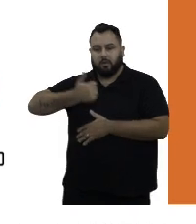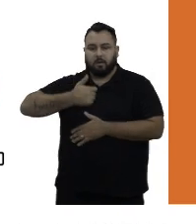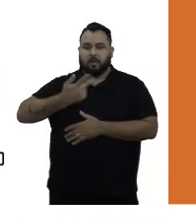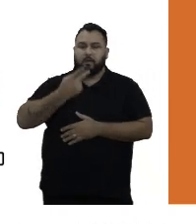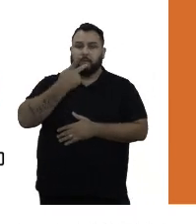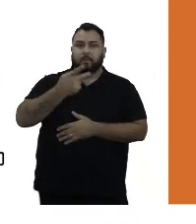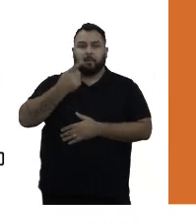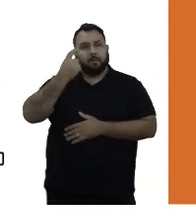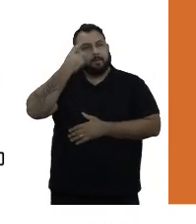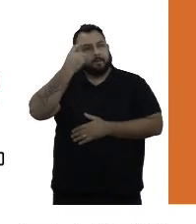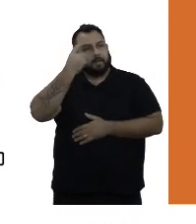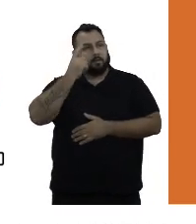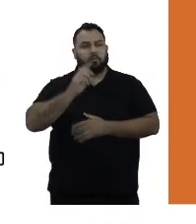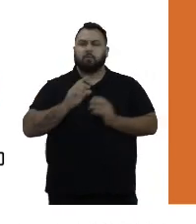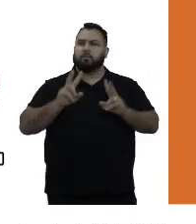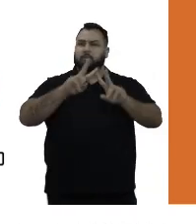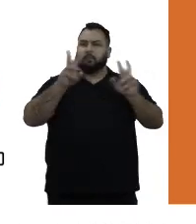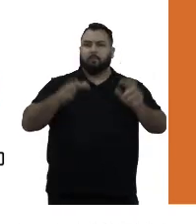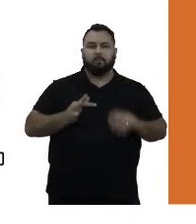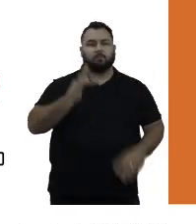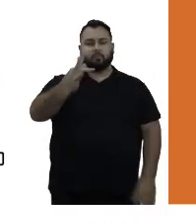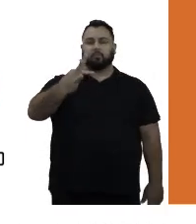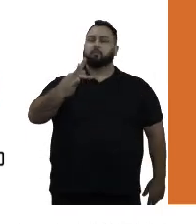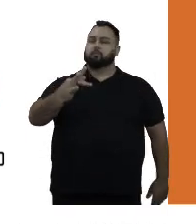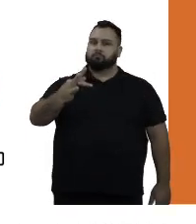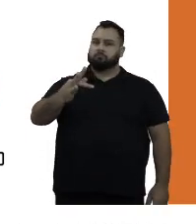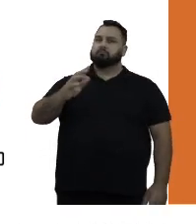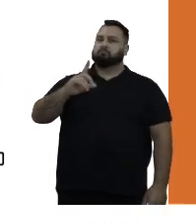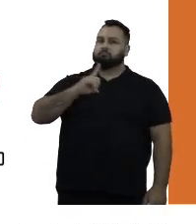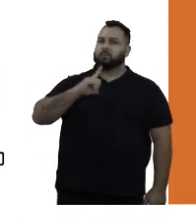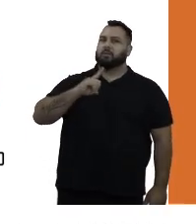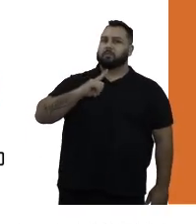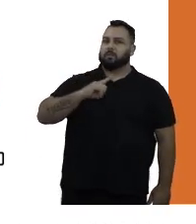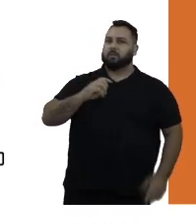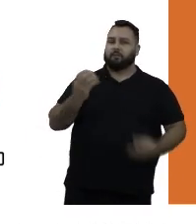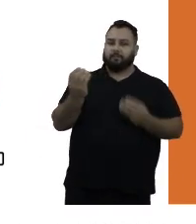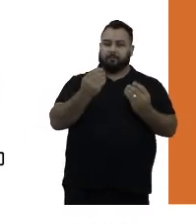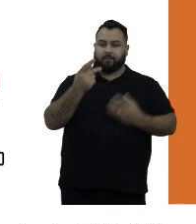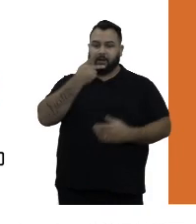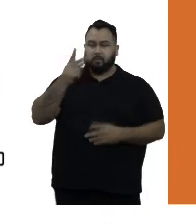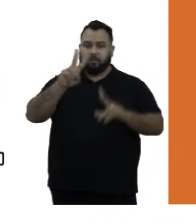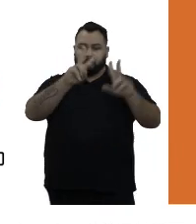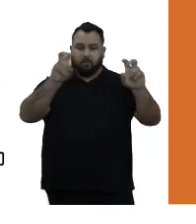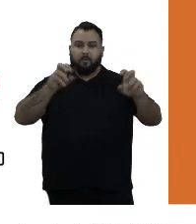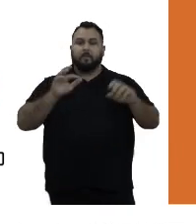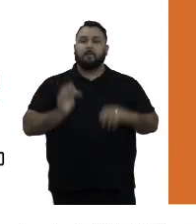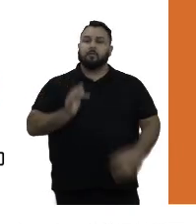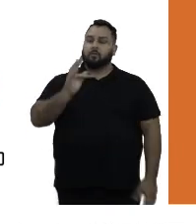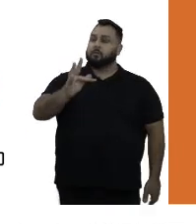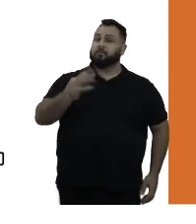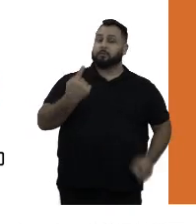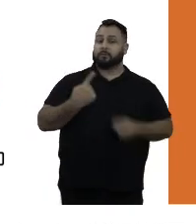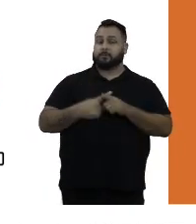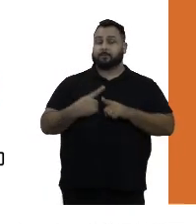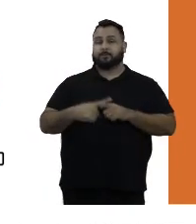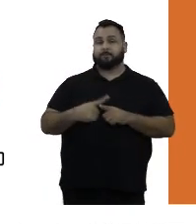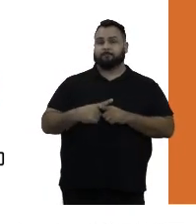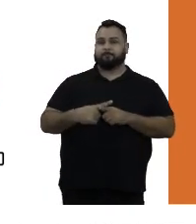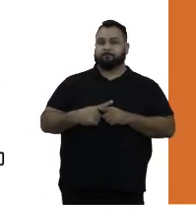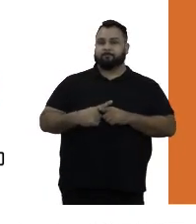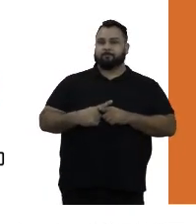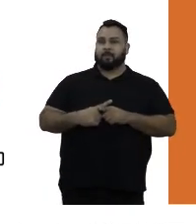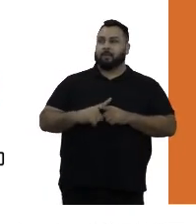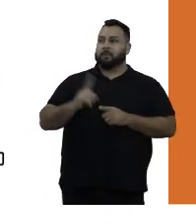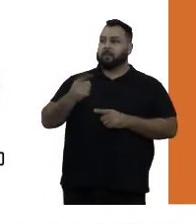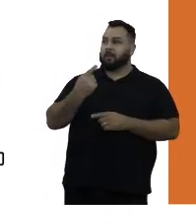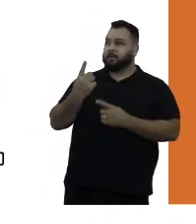futuro. A gente está, hoje em dia, tem muito, muito a ver falar sobre futuro, porque... A gente